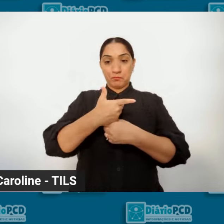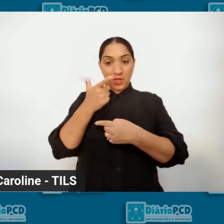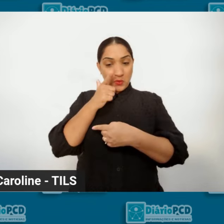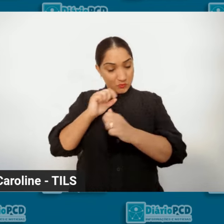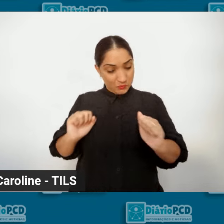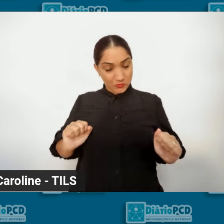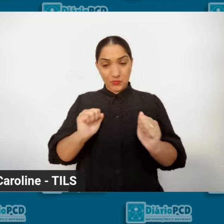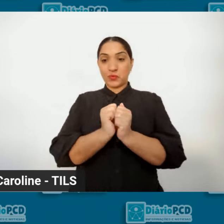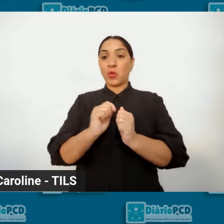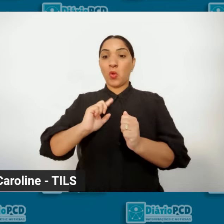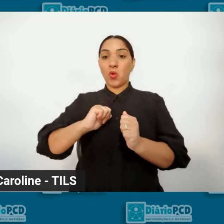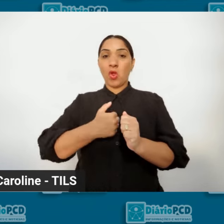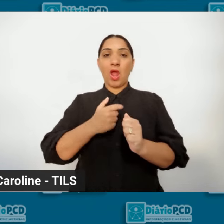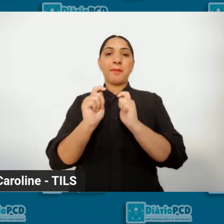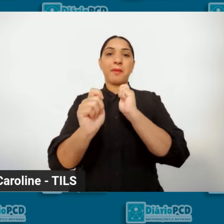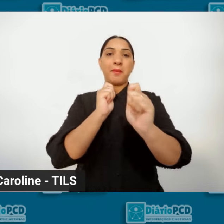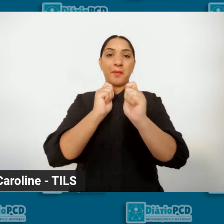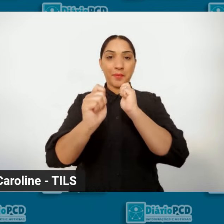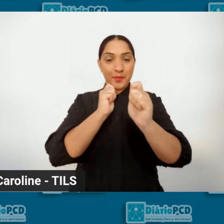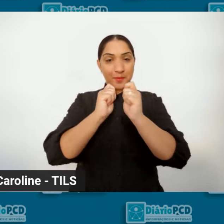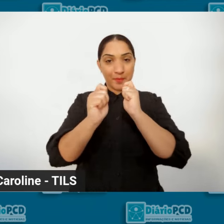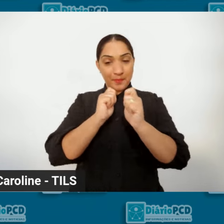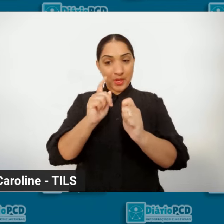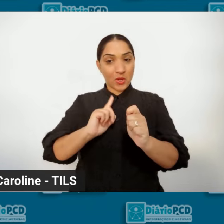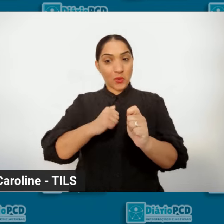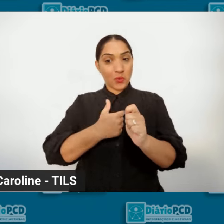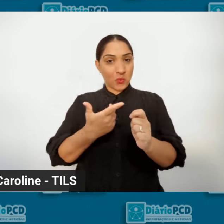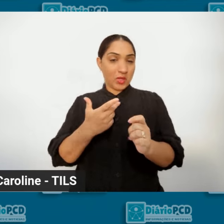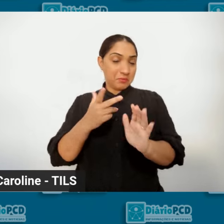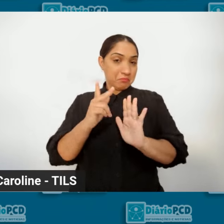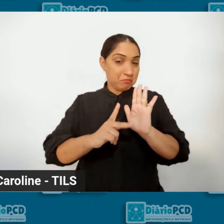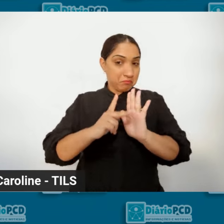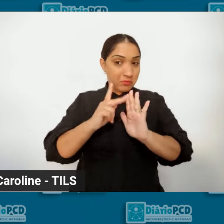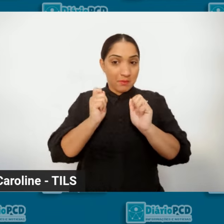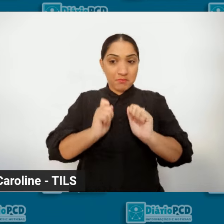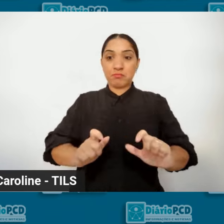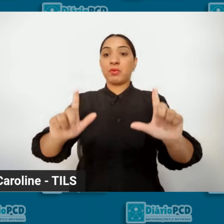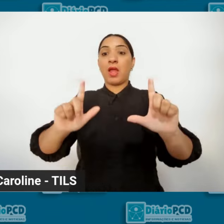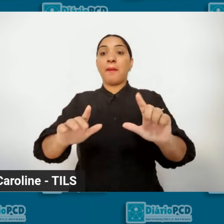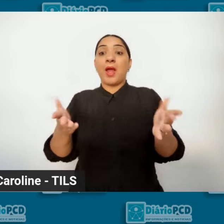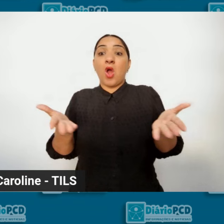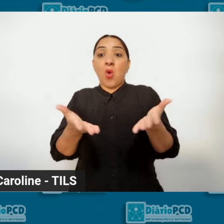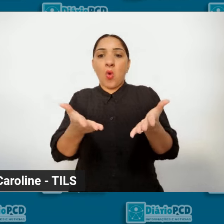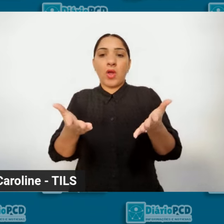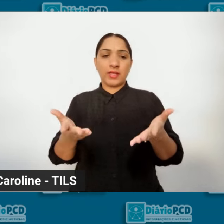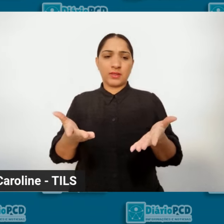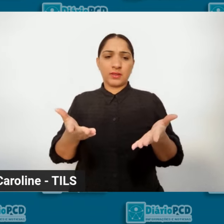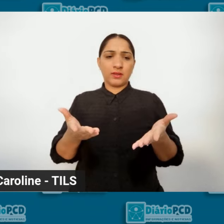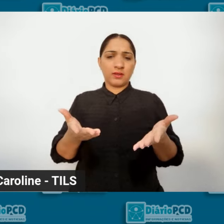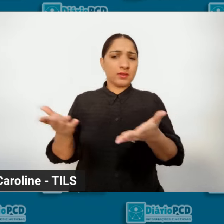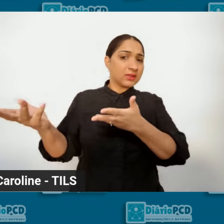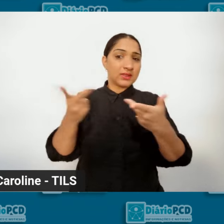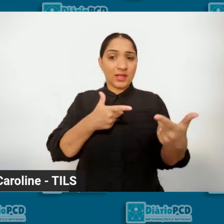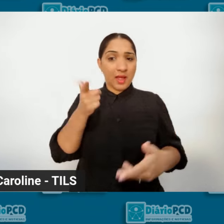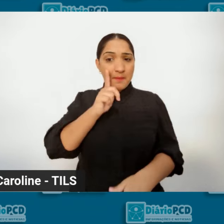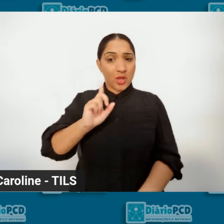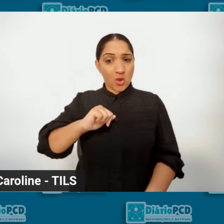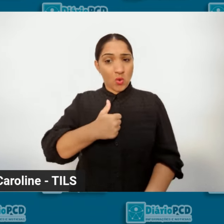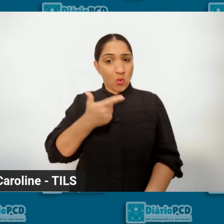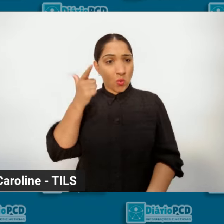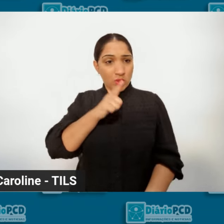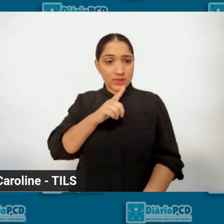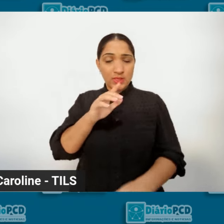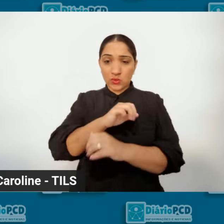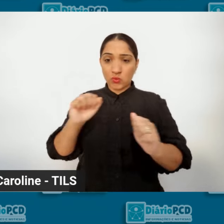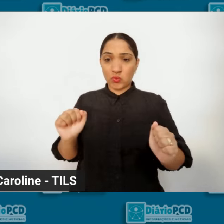participar dessa entrevista aqui no Diário PCD. Por sinal, vamos fazer o seguinte, Roland, traz para a gente as imagens da Lauísa, esse